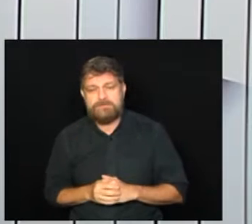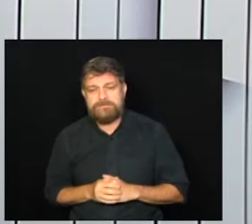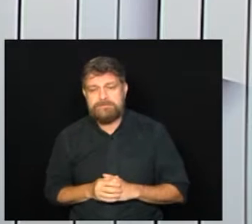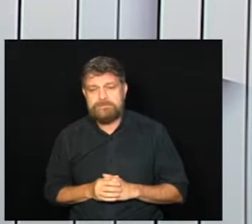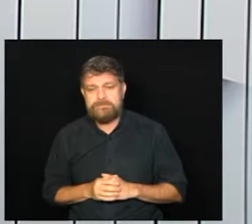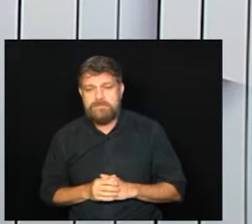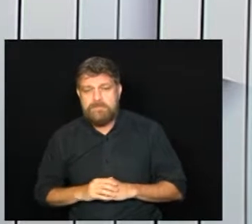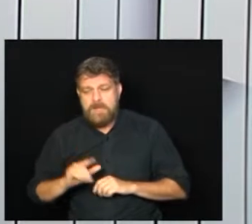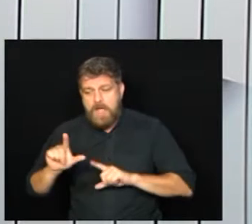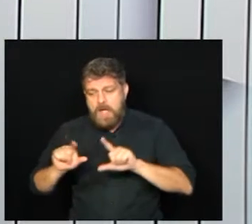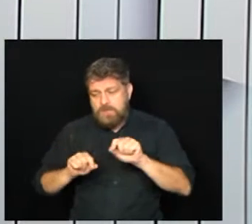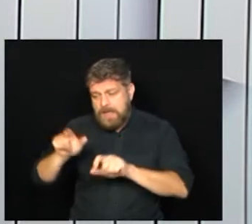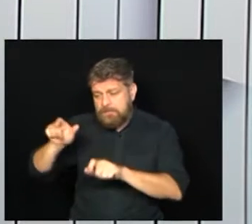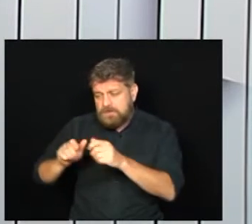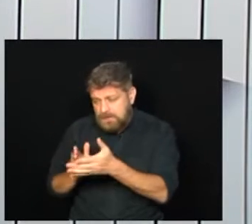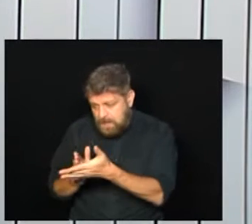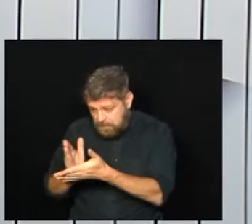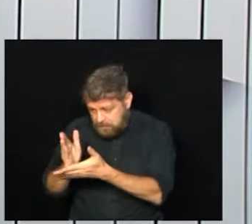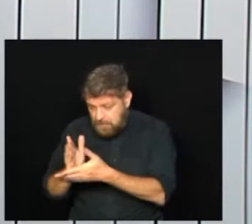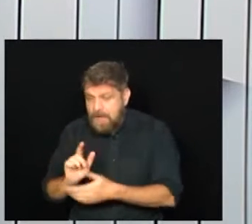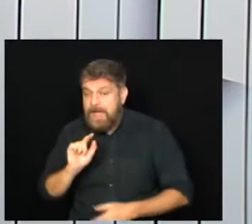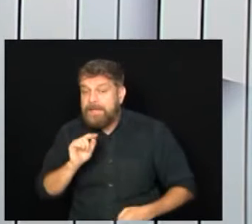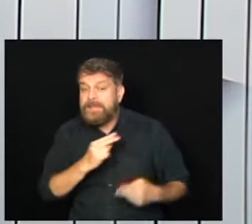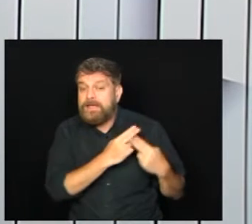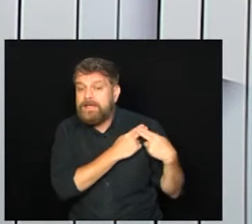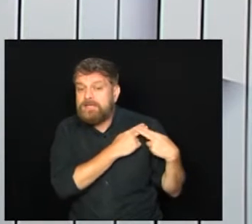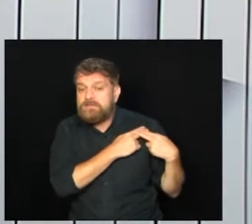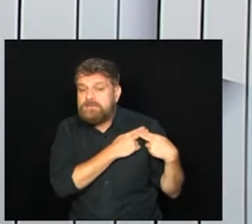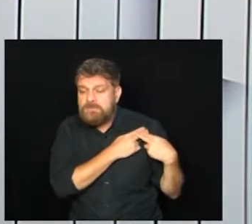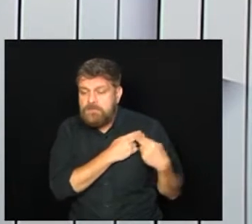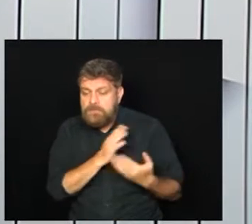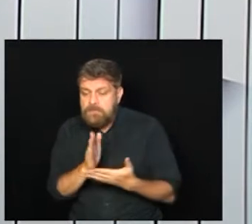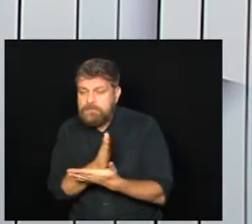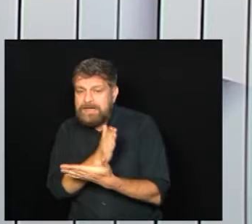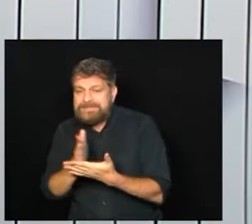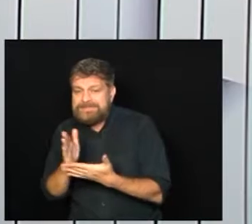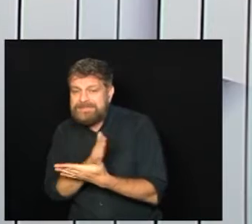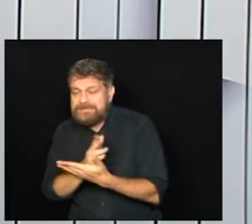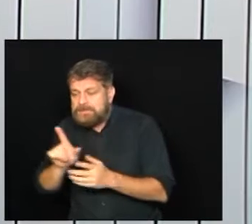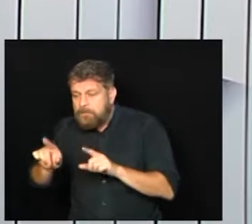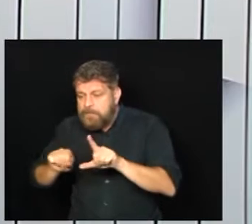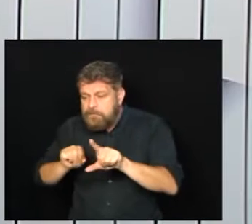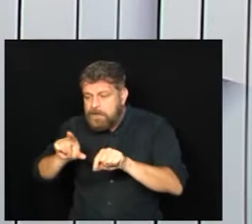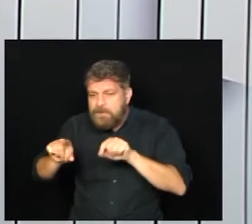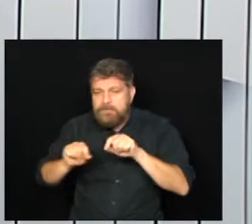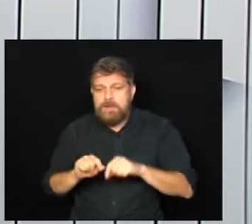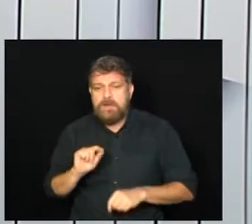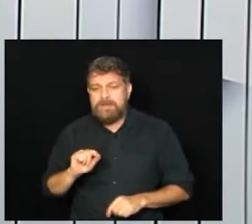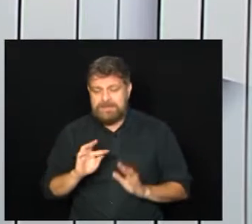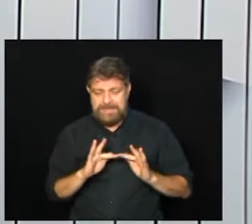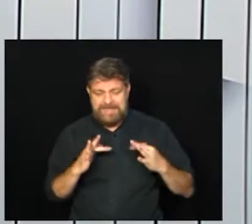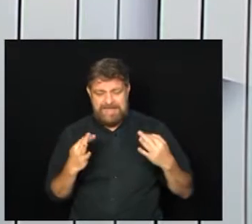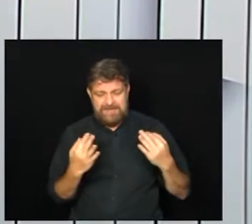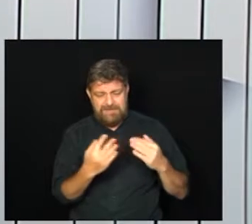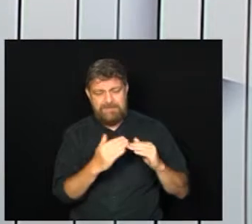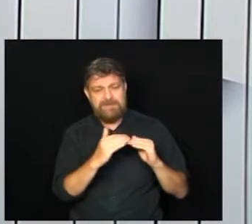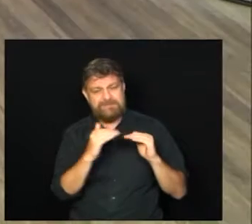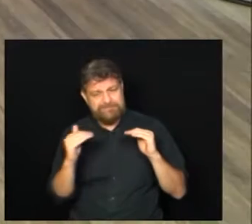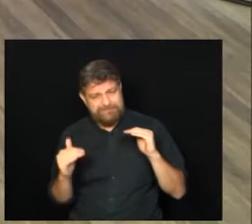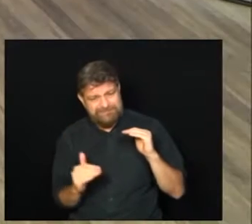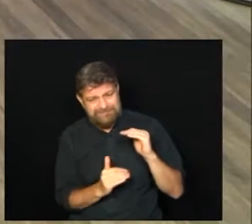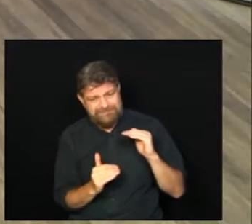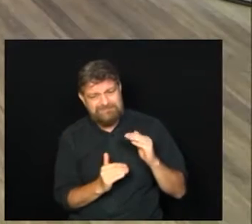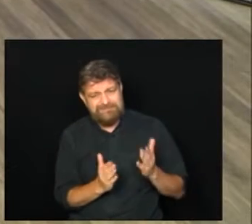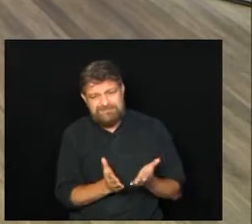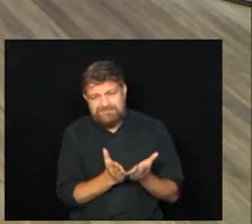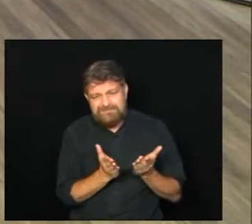de aprovados, quem é que faz? E em um momento em que muitas famílias estão em situação de